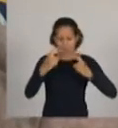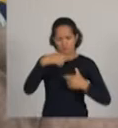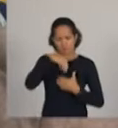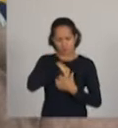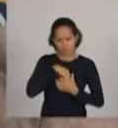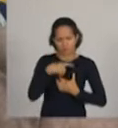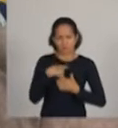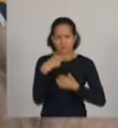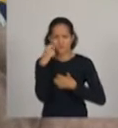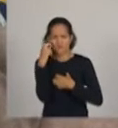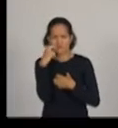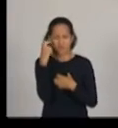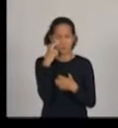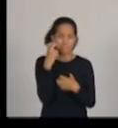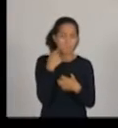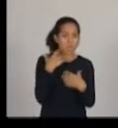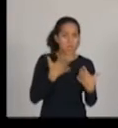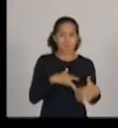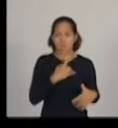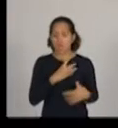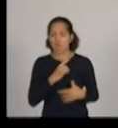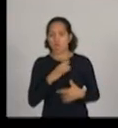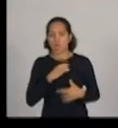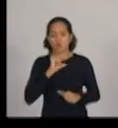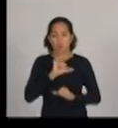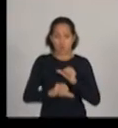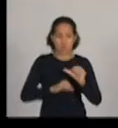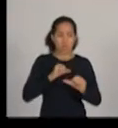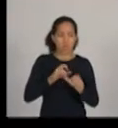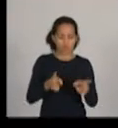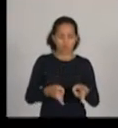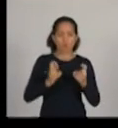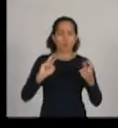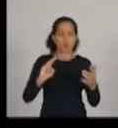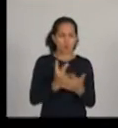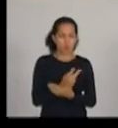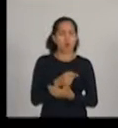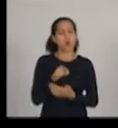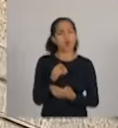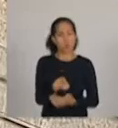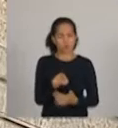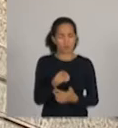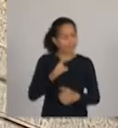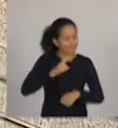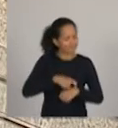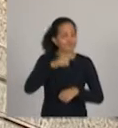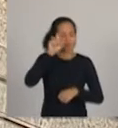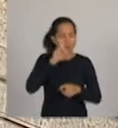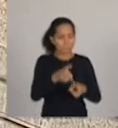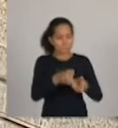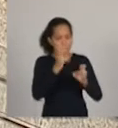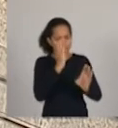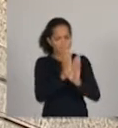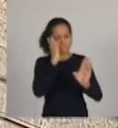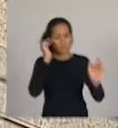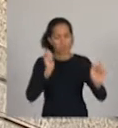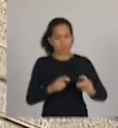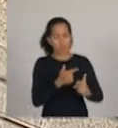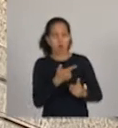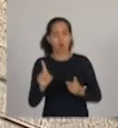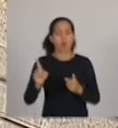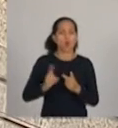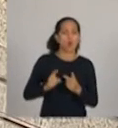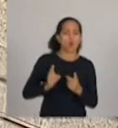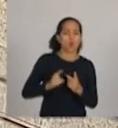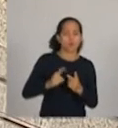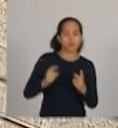vergonha excessiva, medo ou pânico. Essa alteração costuma ocorrer de maneira imediata e inesperada. O segundo ponto